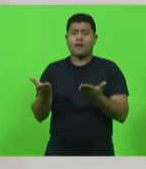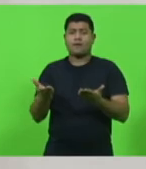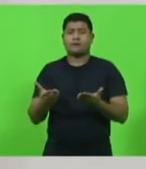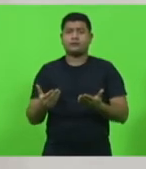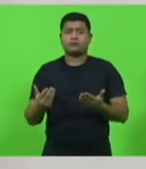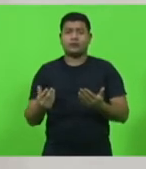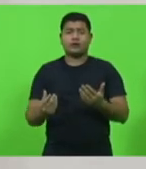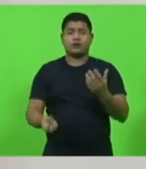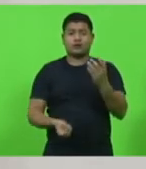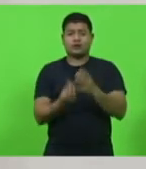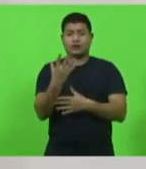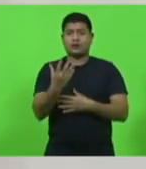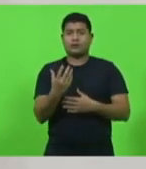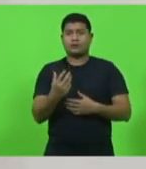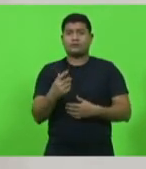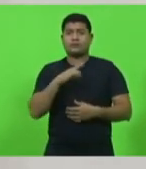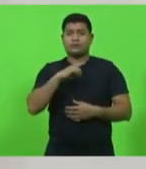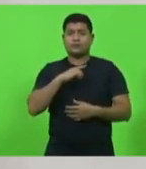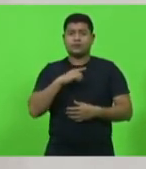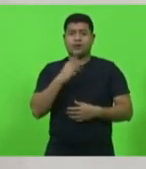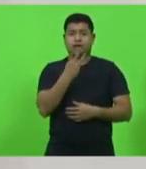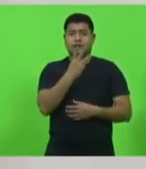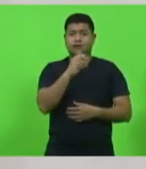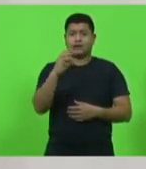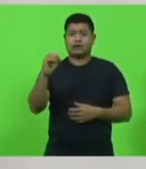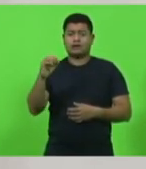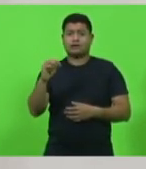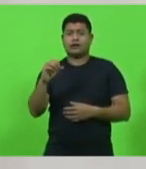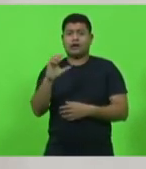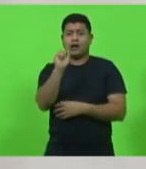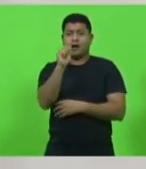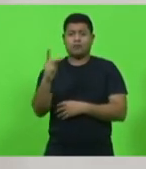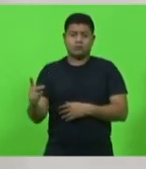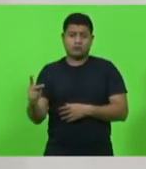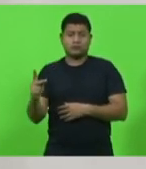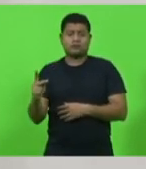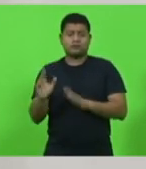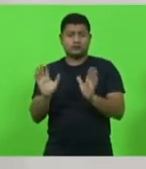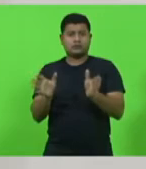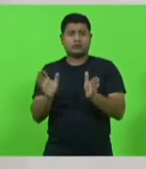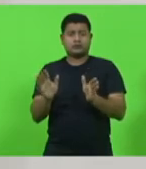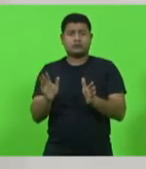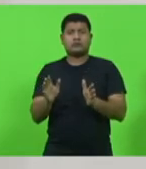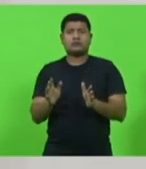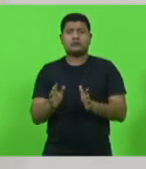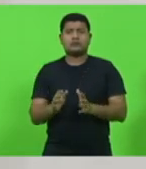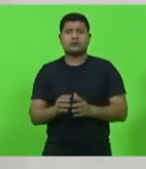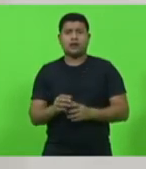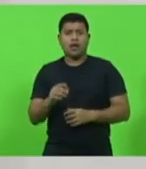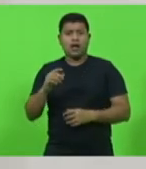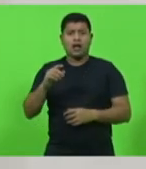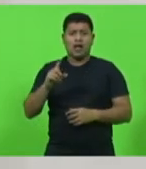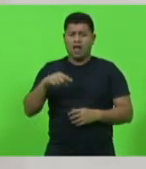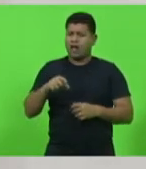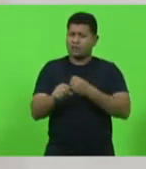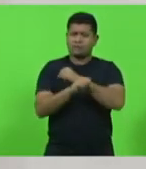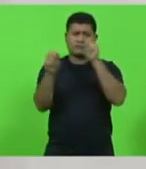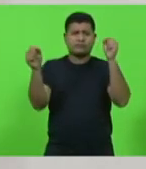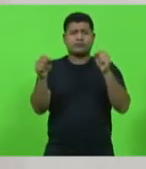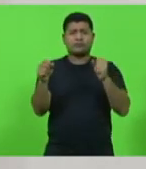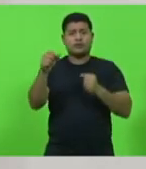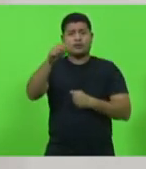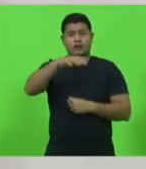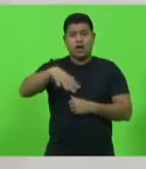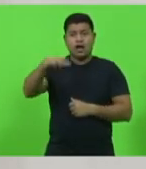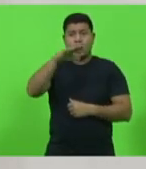que já com quase 300 aposentadorias, deputado Sopel, requerido, que é um absurdo. No meio militar,